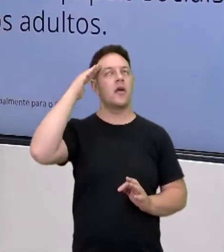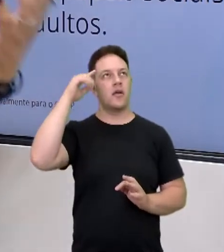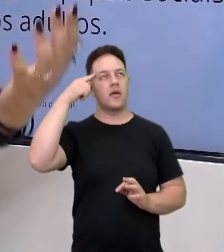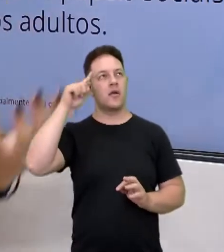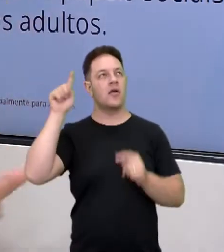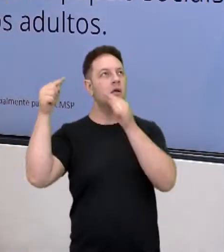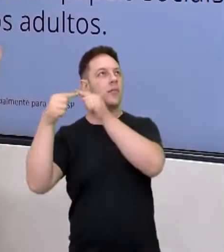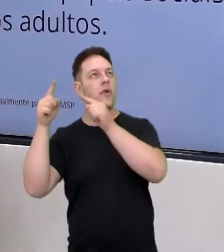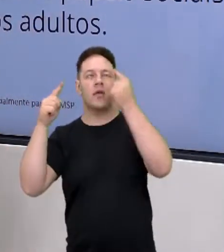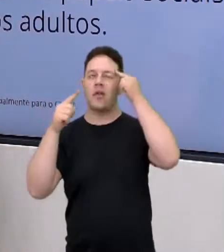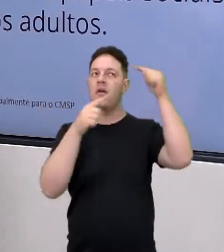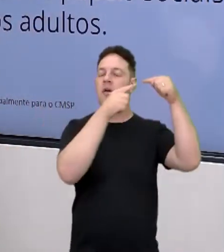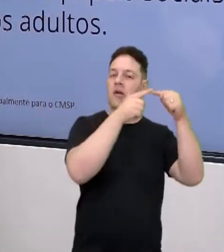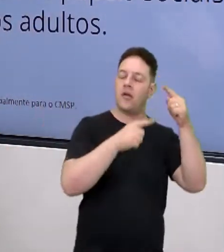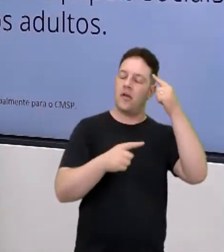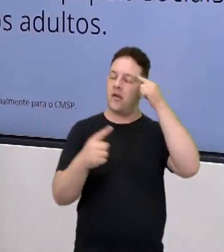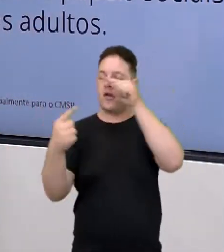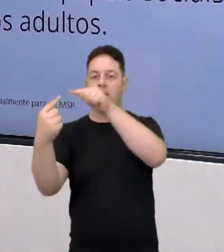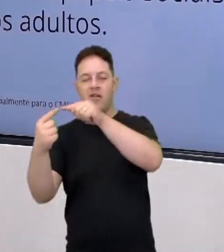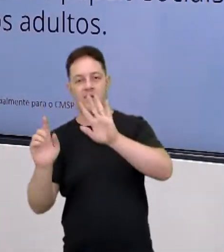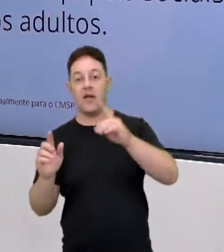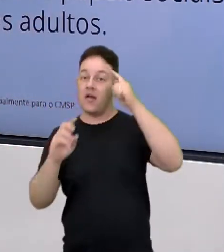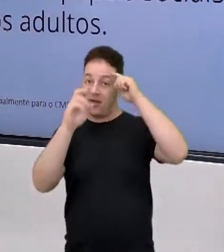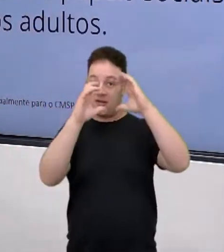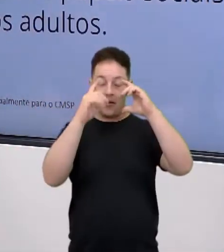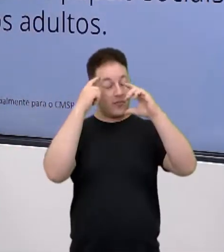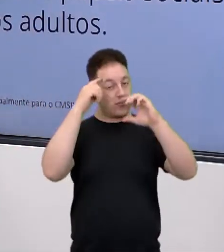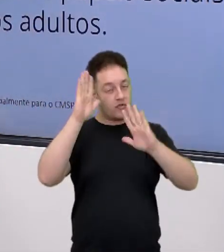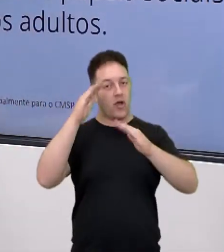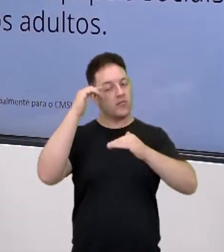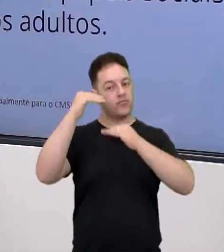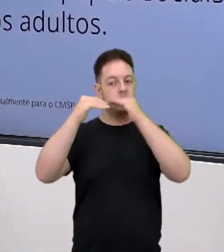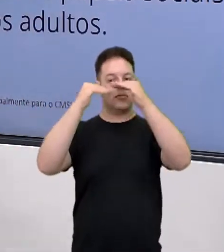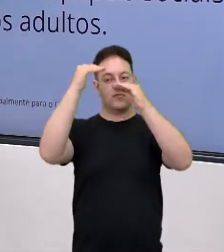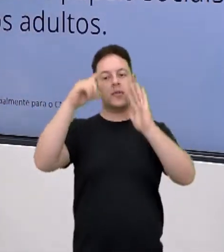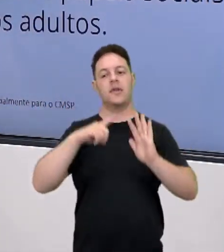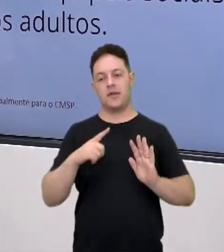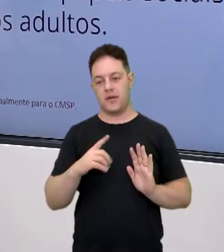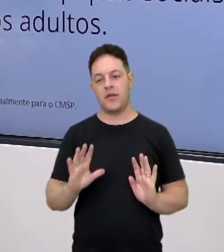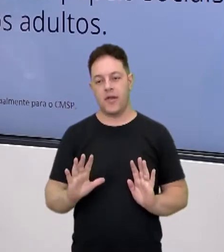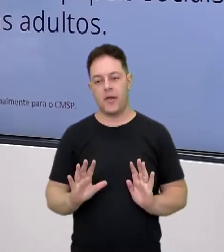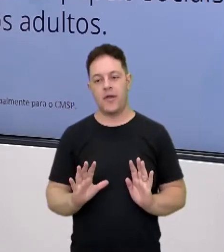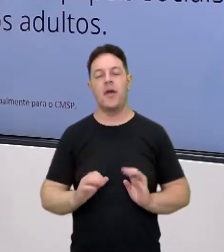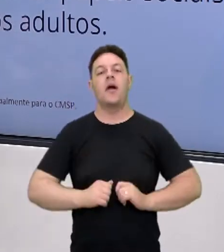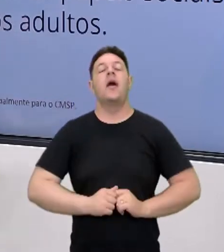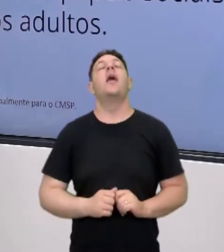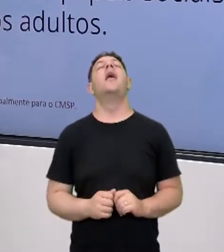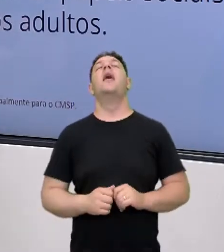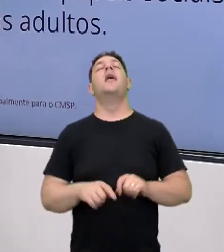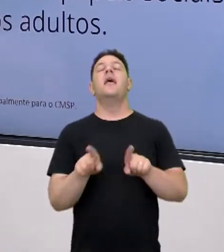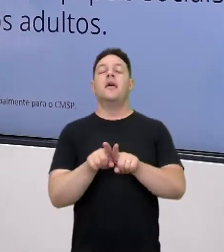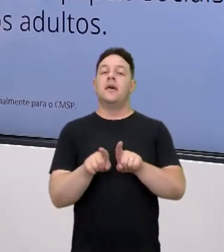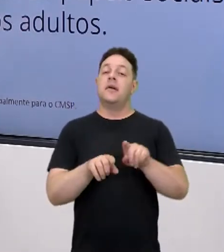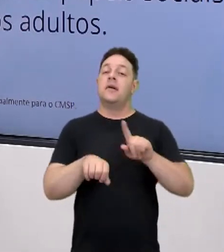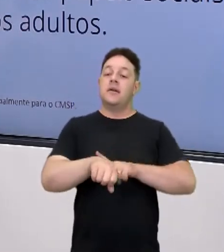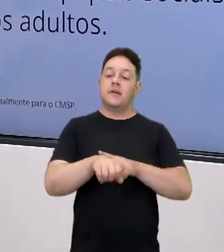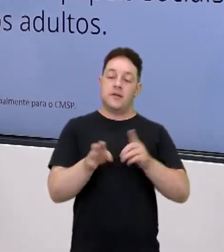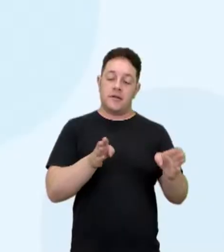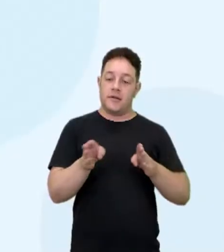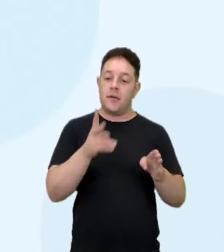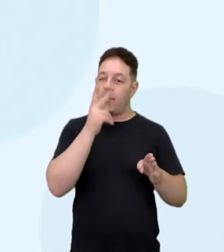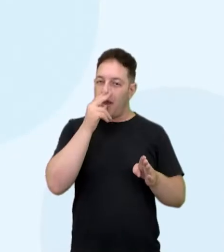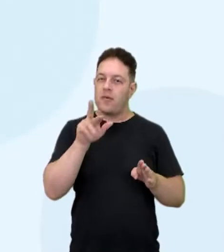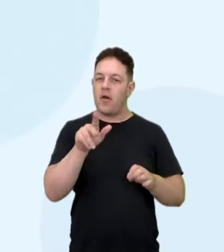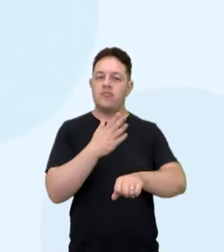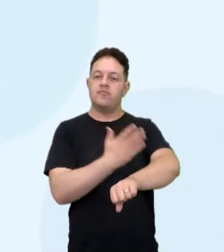lógico e conhecimento. Então, o seu cérebro, ele também tá mais desenvolvido em várias funções. E é o período também que a gente começa a se